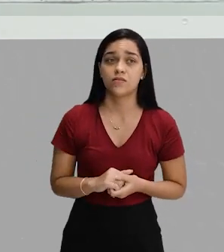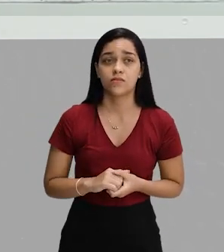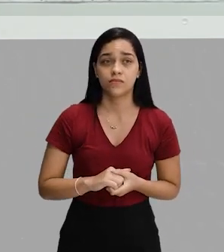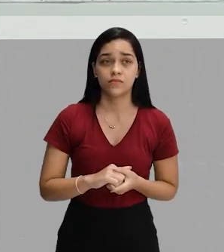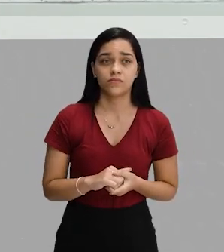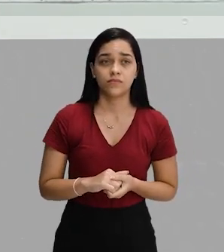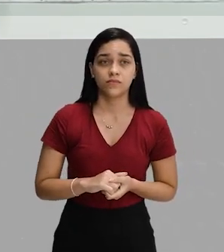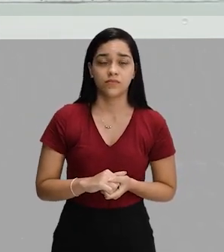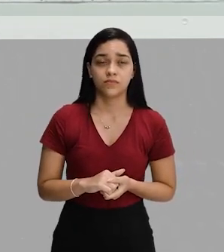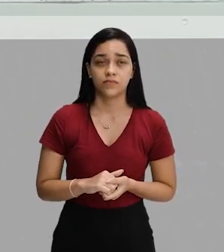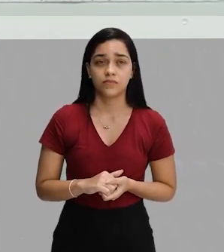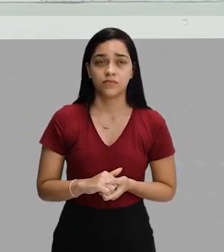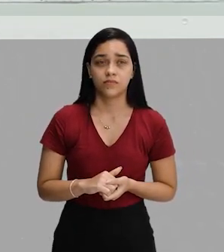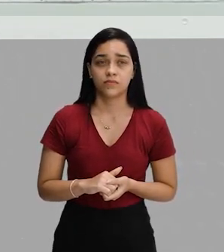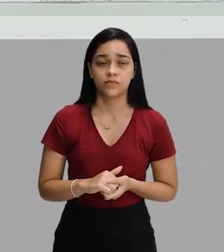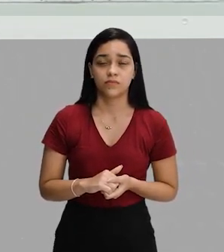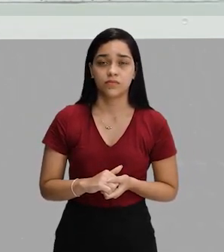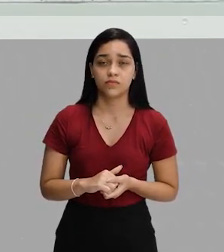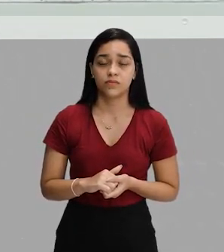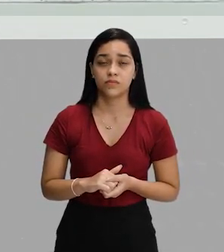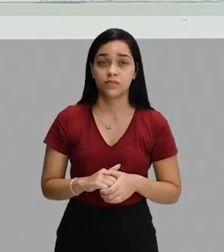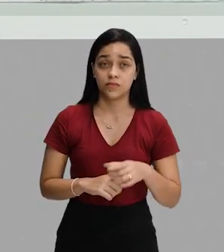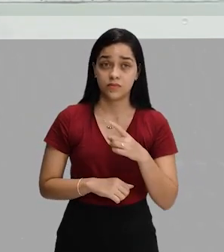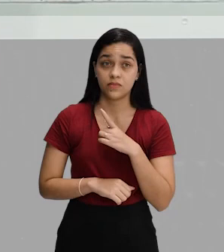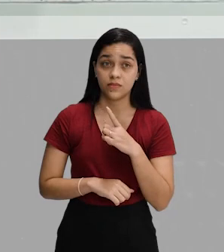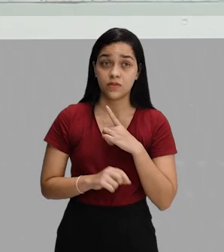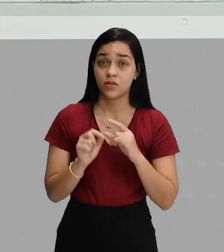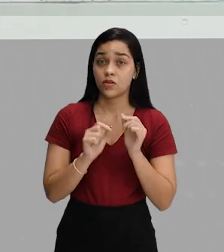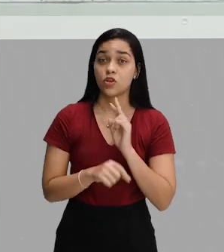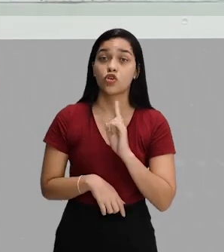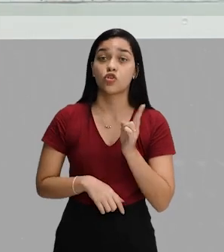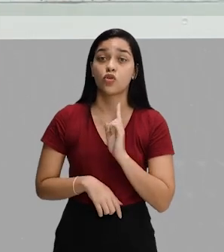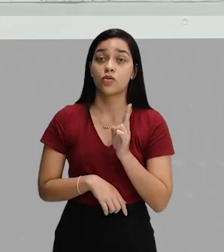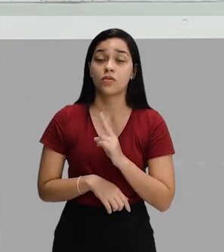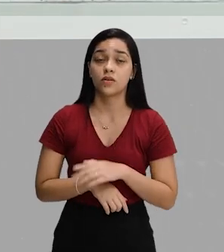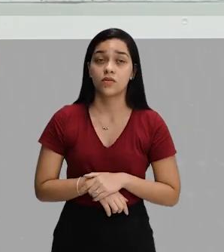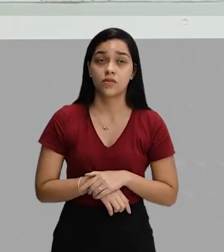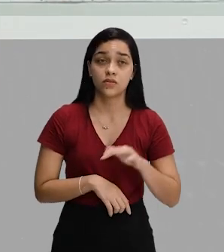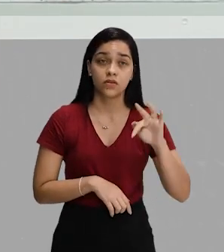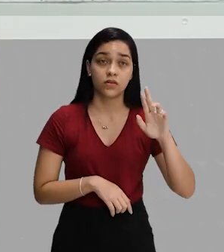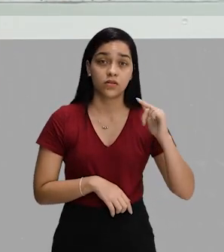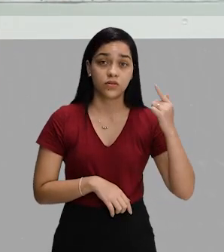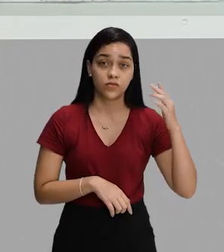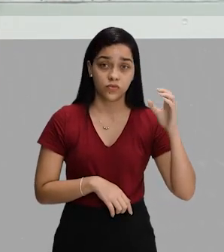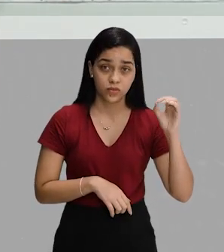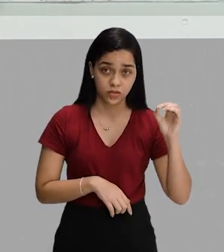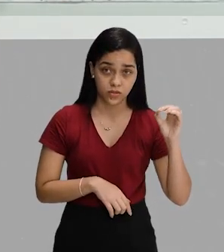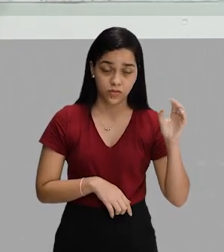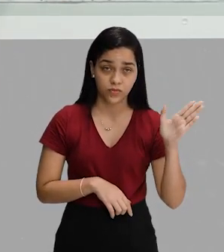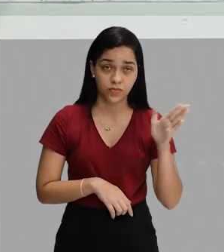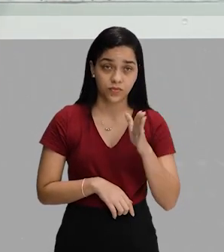próprio x. Esse tipo de função, a gente vai chamar de função